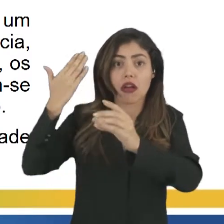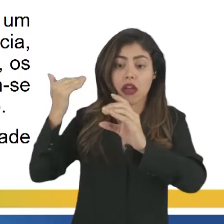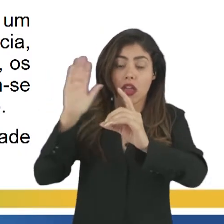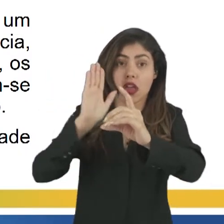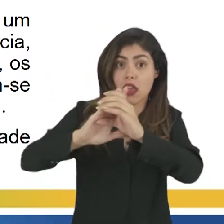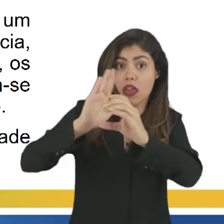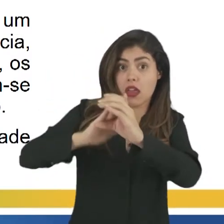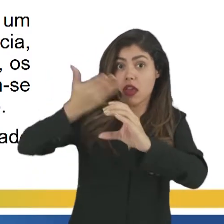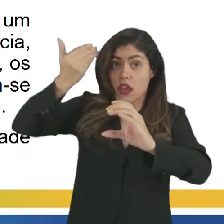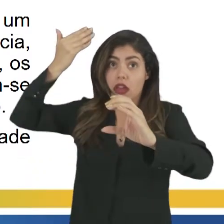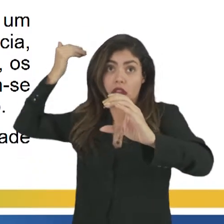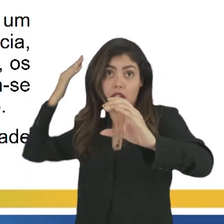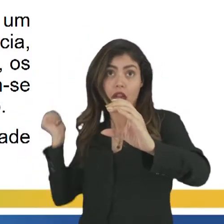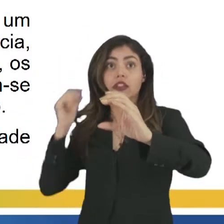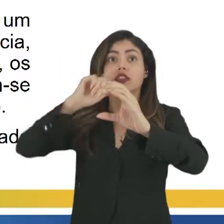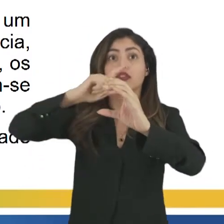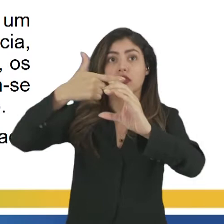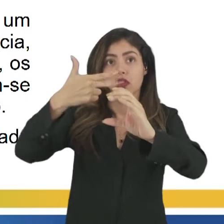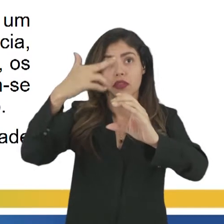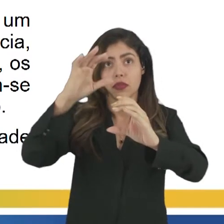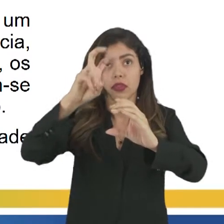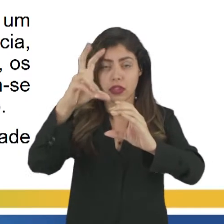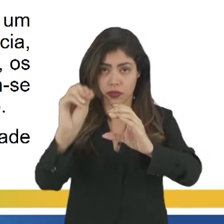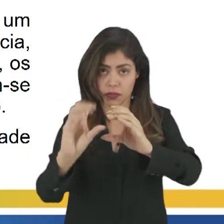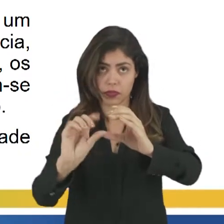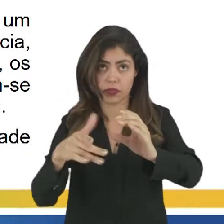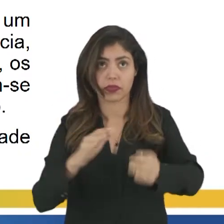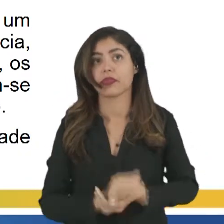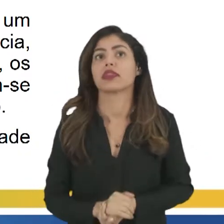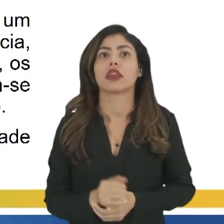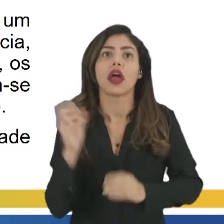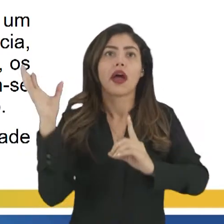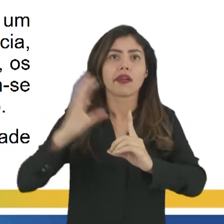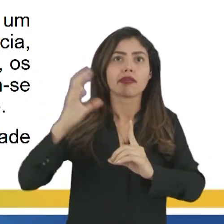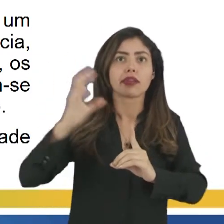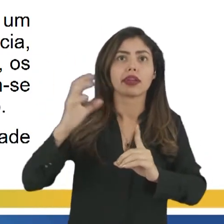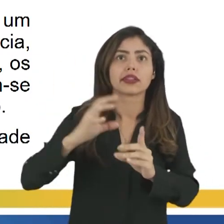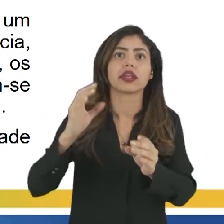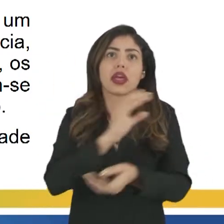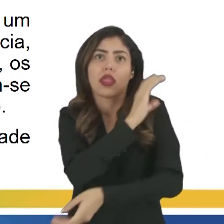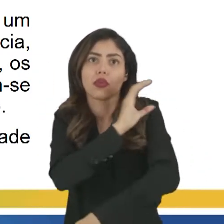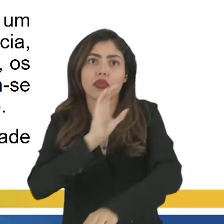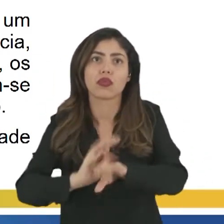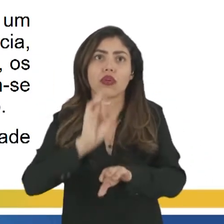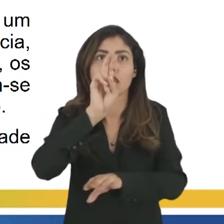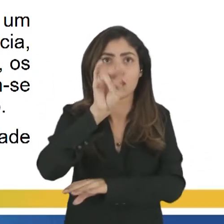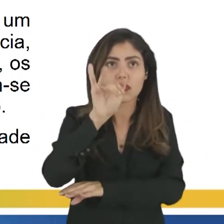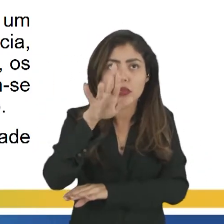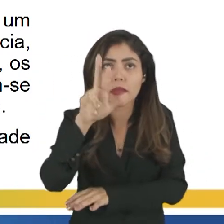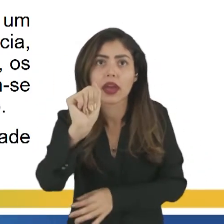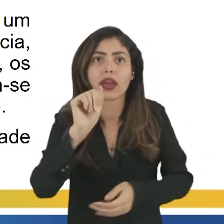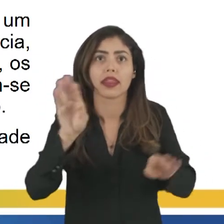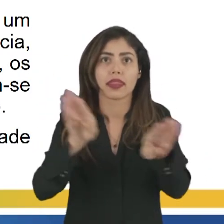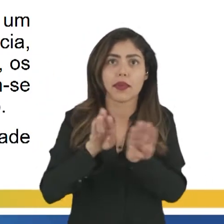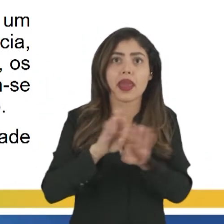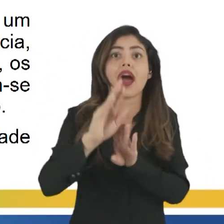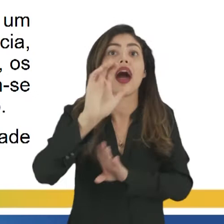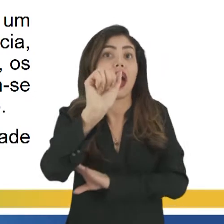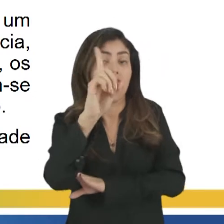antigo, tá? Então o termo Fenícia vem do grego púrpura, devido à popularidade da púrpura de